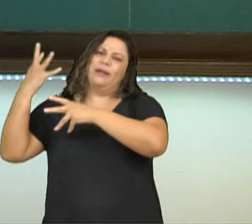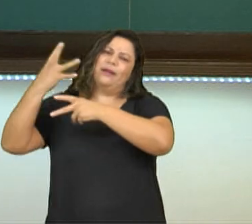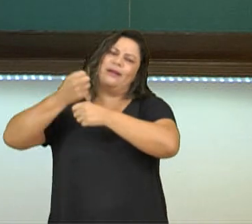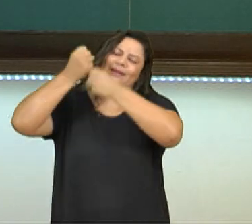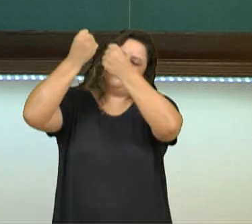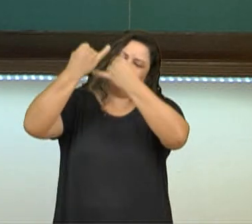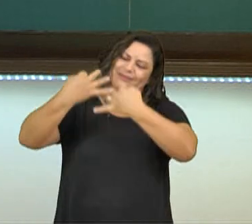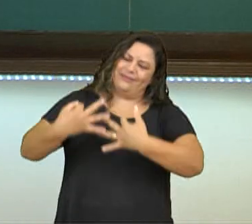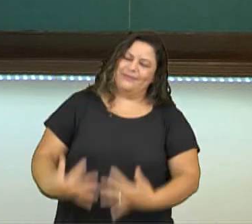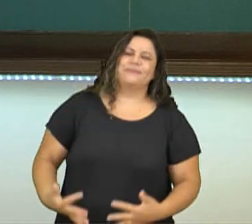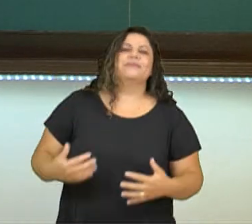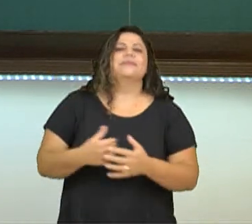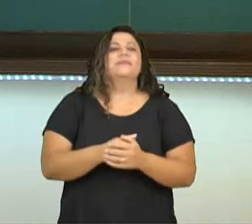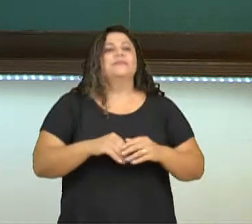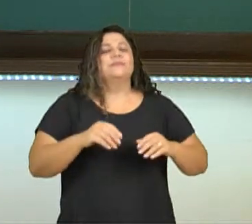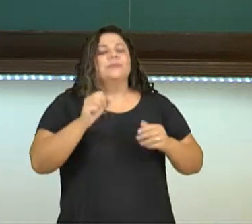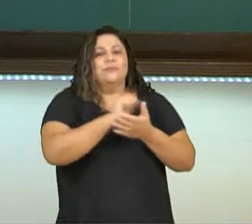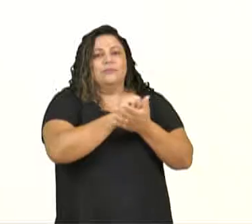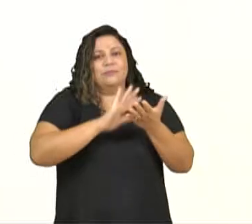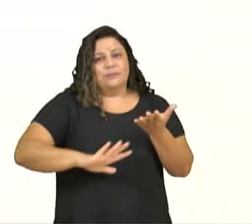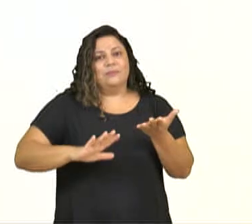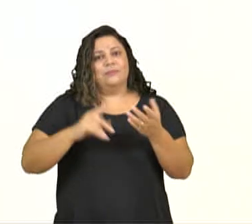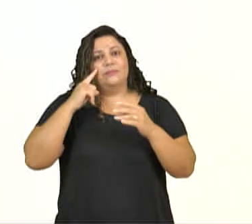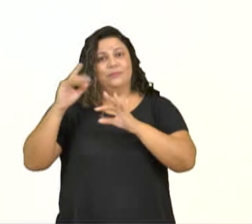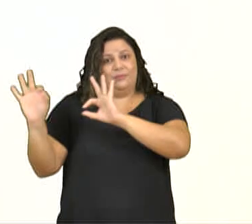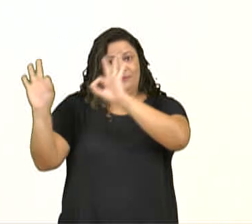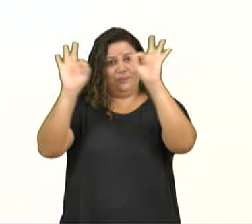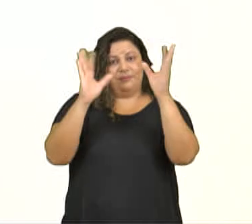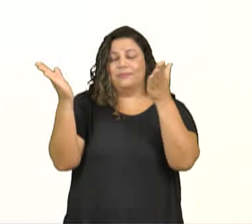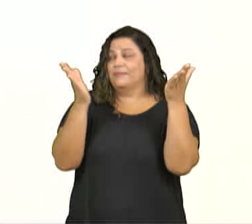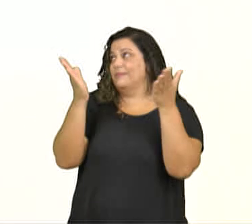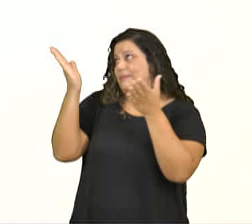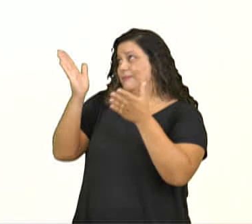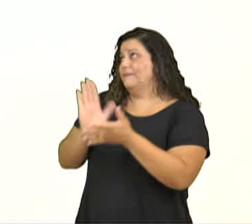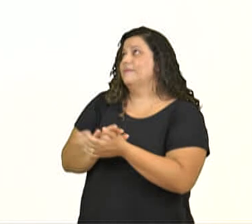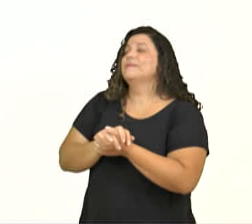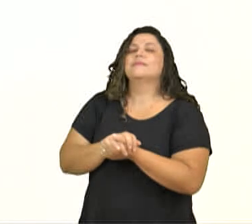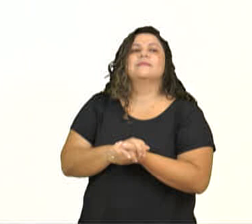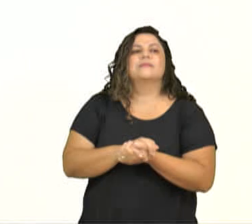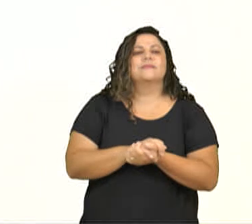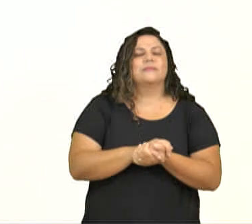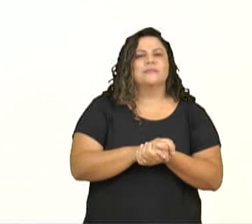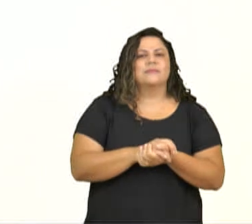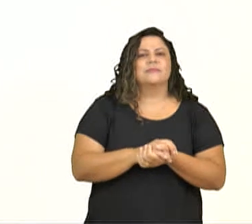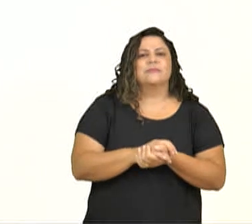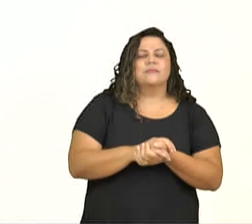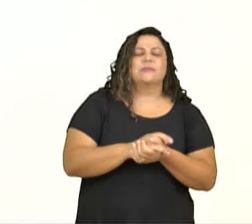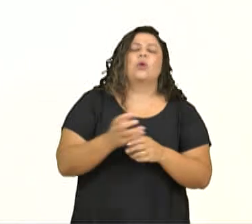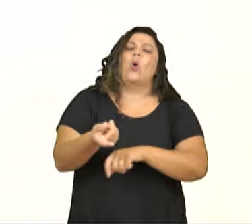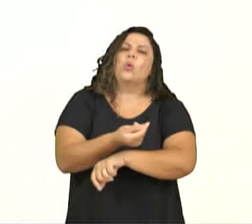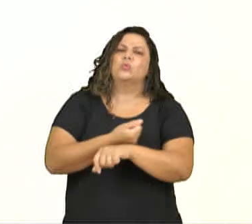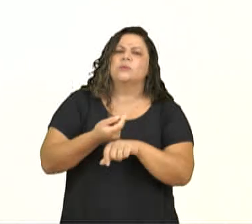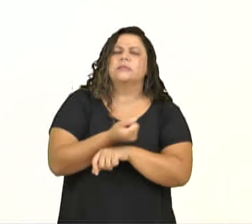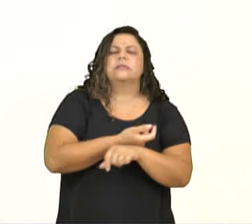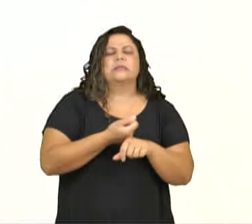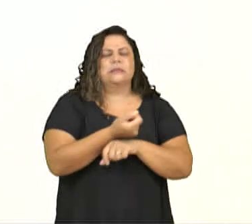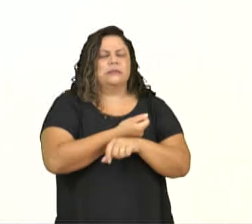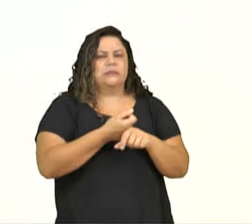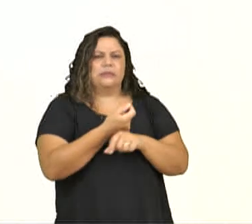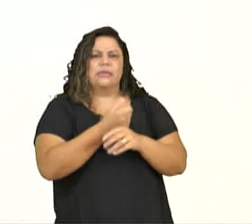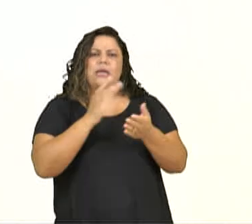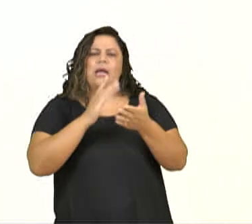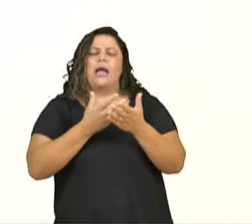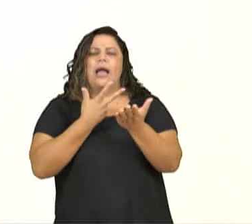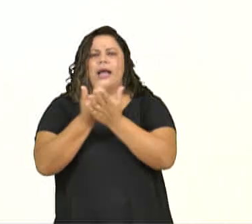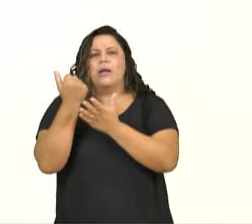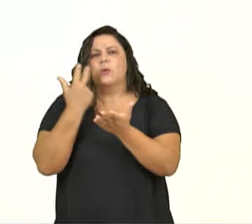de propaganda, olha aí nossa atividade na tela para você, ó. Manter o sistema capitalista funcionando, o consumo e o